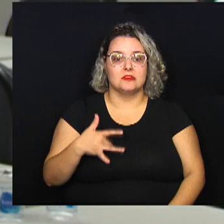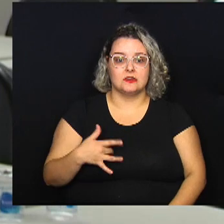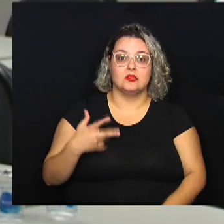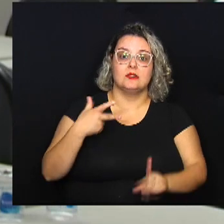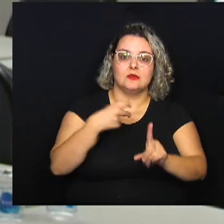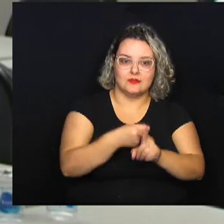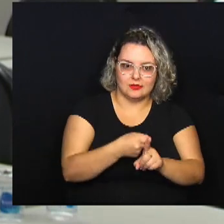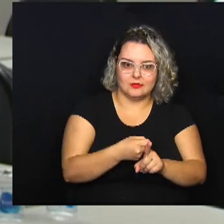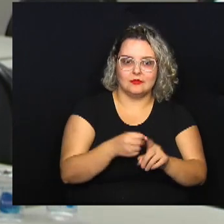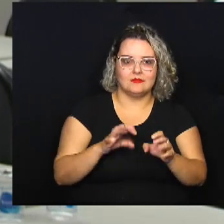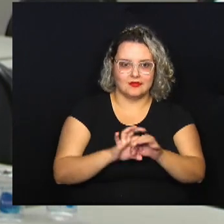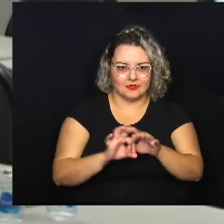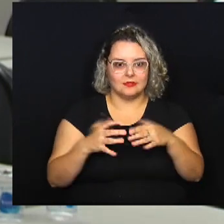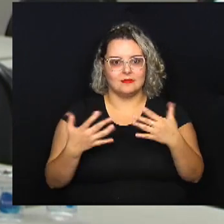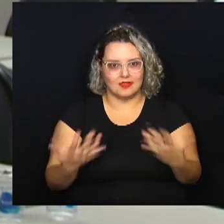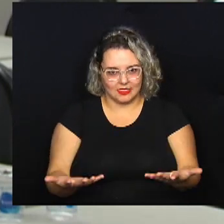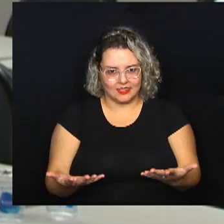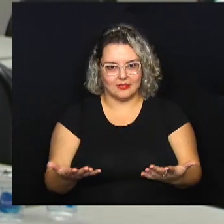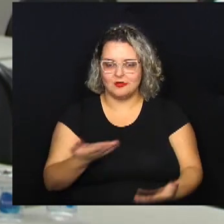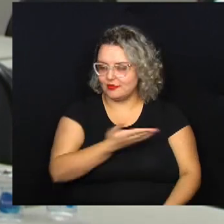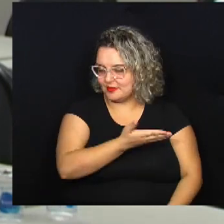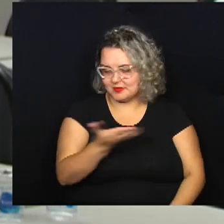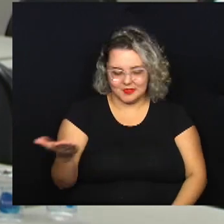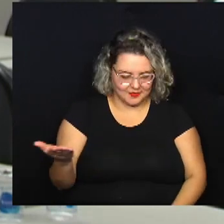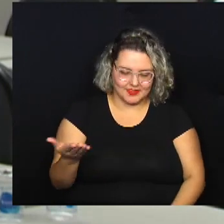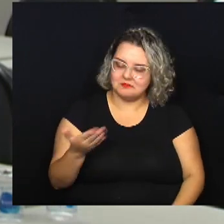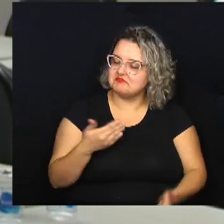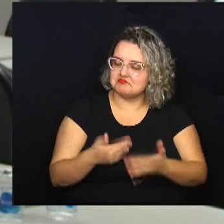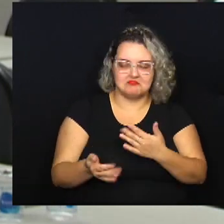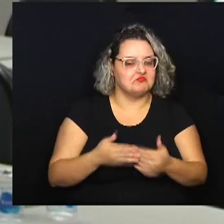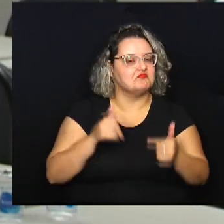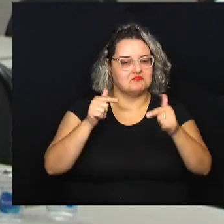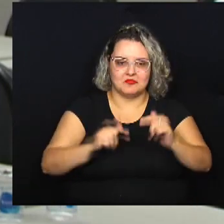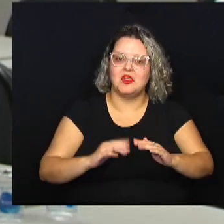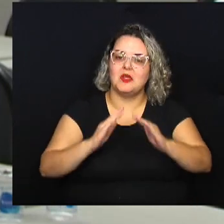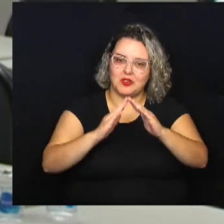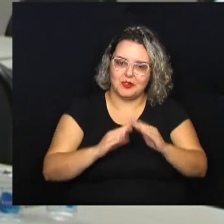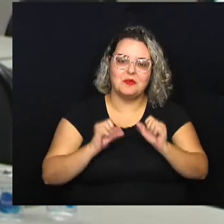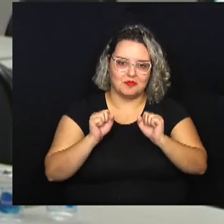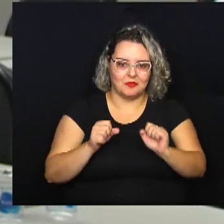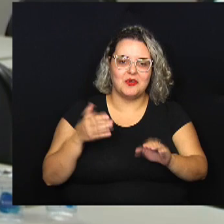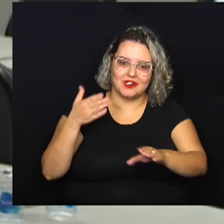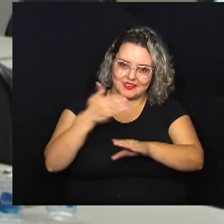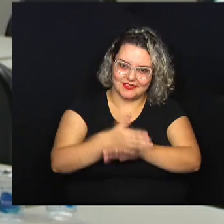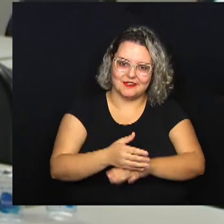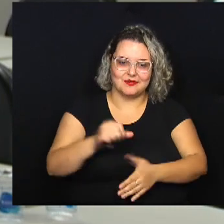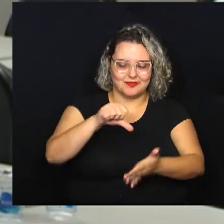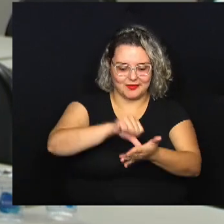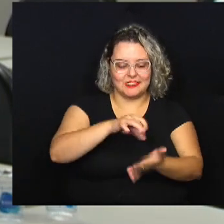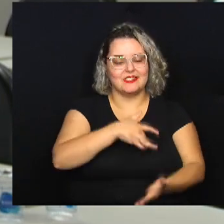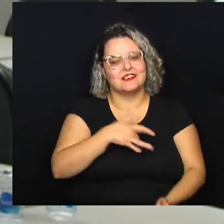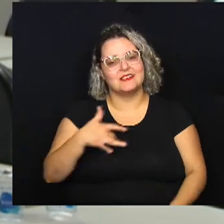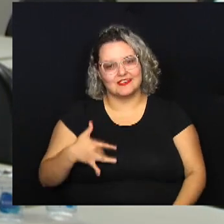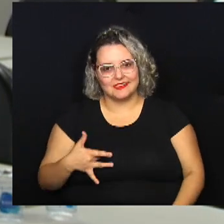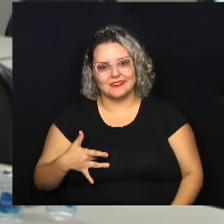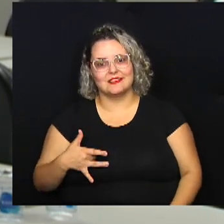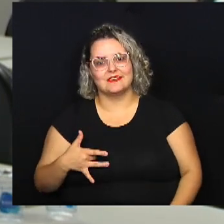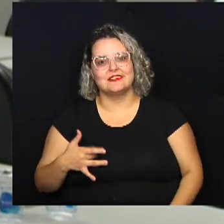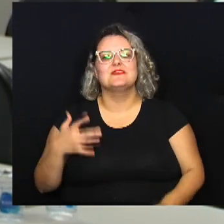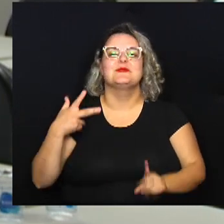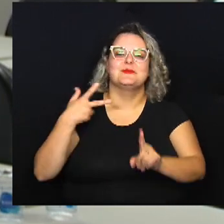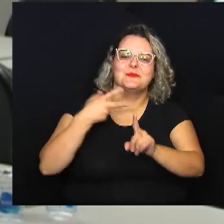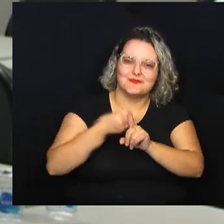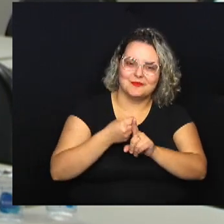vacinação disponível para você, independente do lugar que você mora, você pode acessar uma unidade de saúde e se